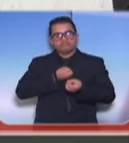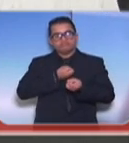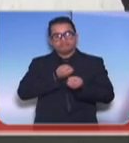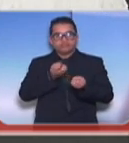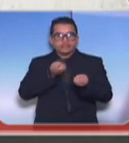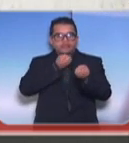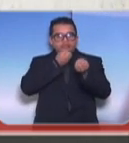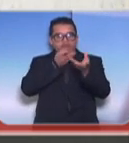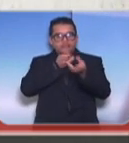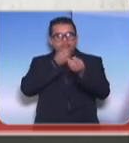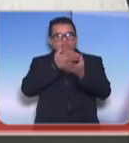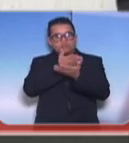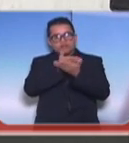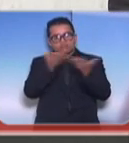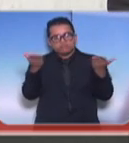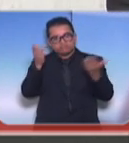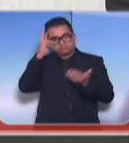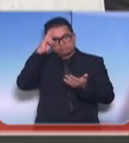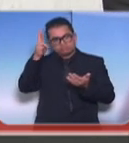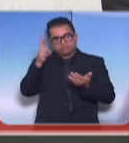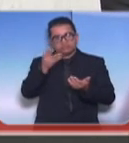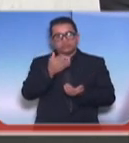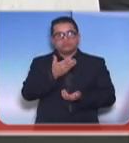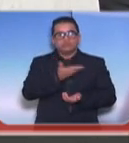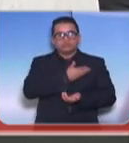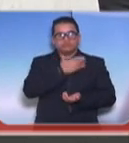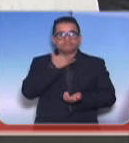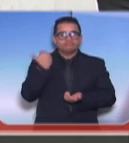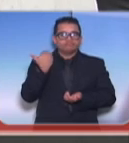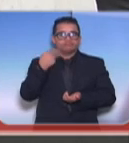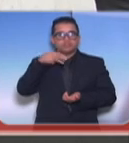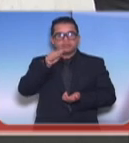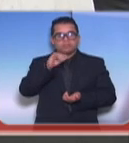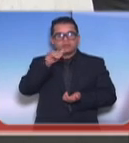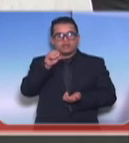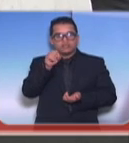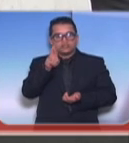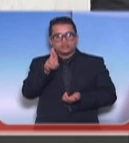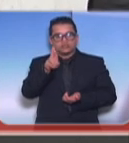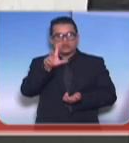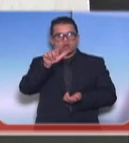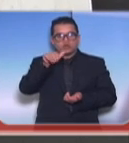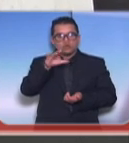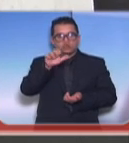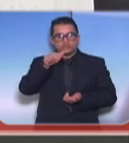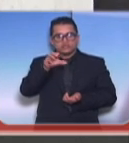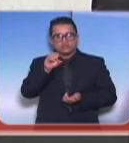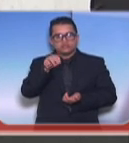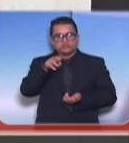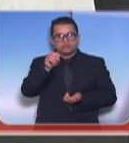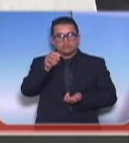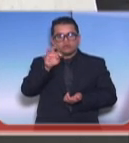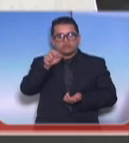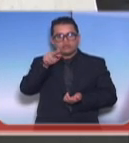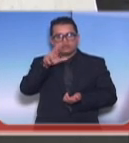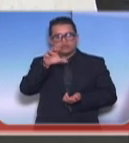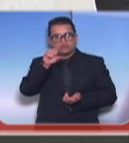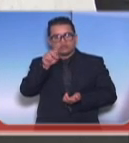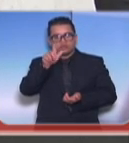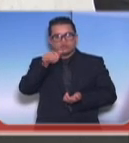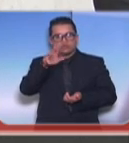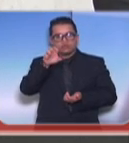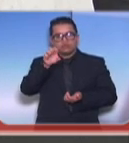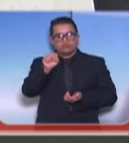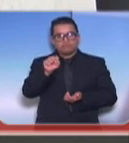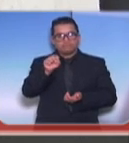dar ciência aos senhores, o falecimento de um amigo nosso, do Major da Reserva, Luciano Monteiro Gomes. Major Luciano Monteiro